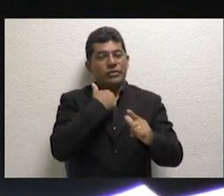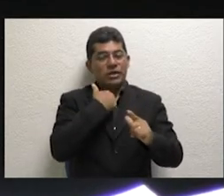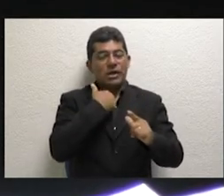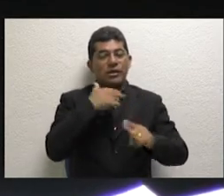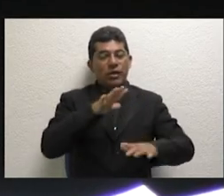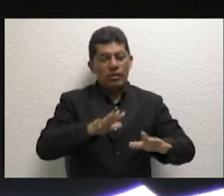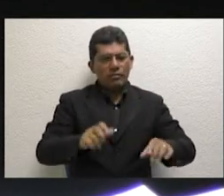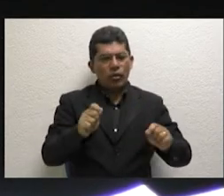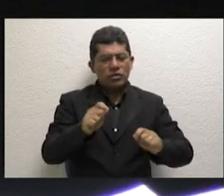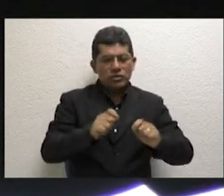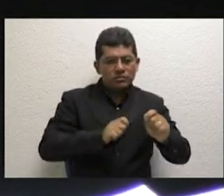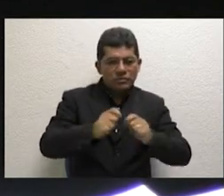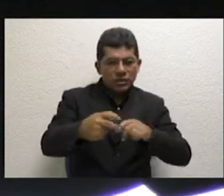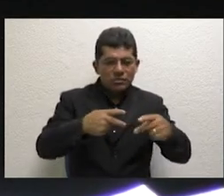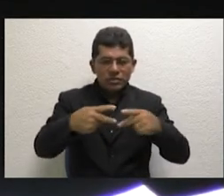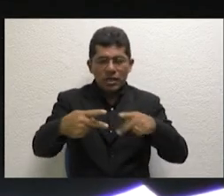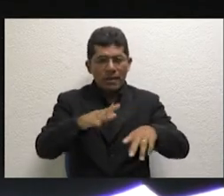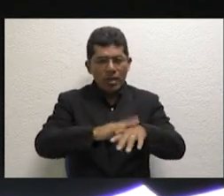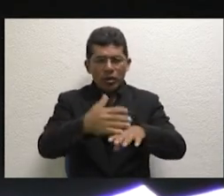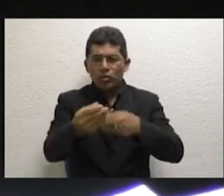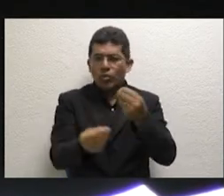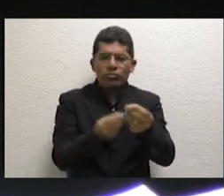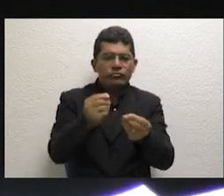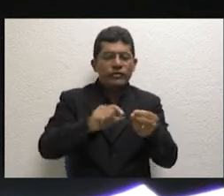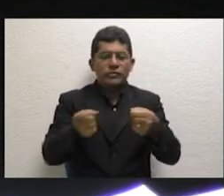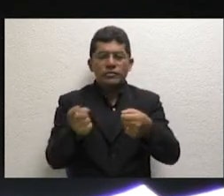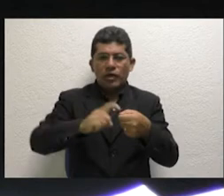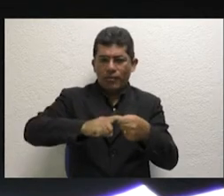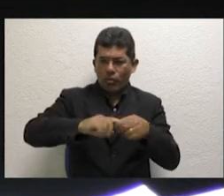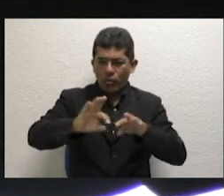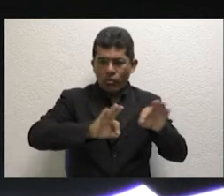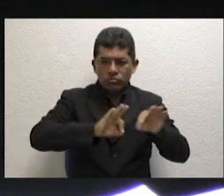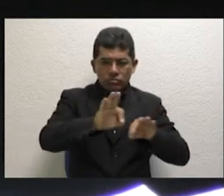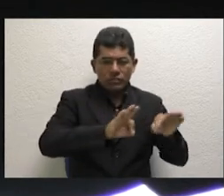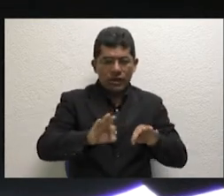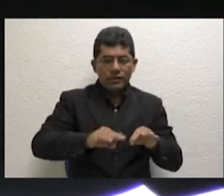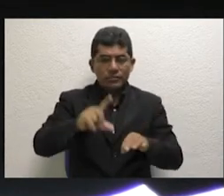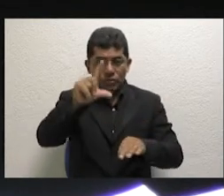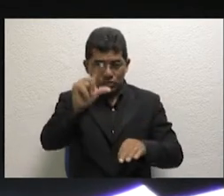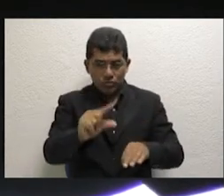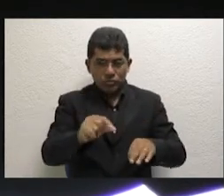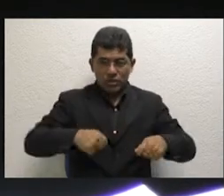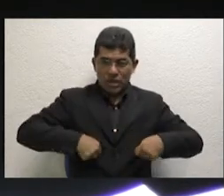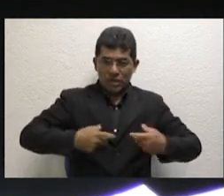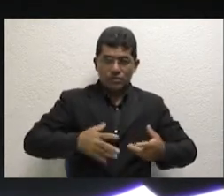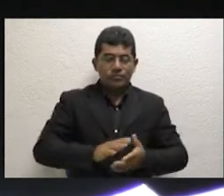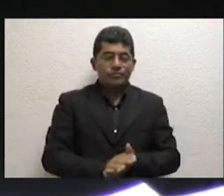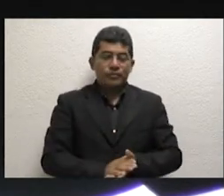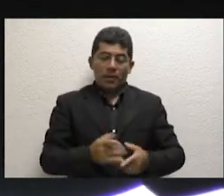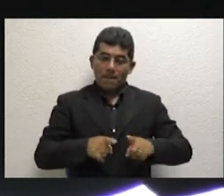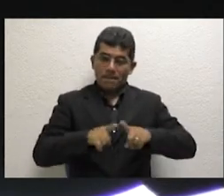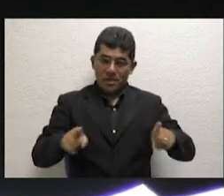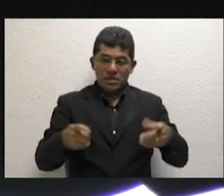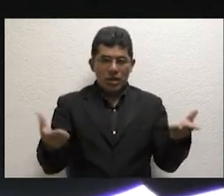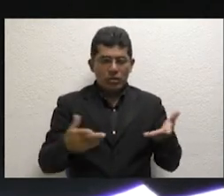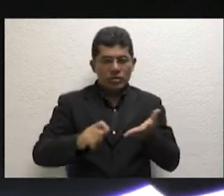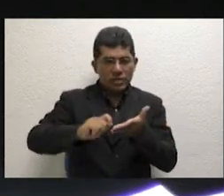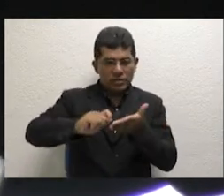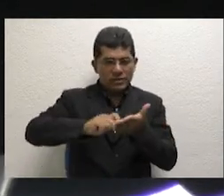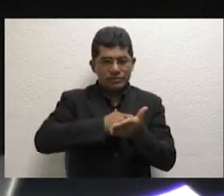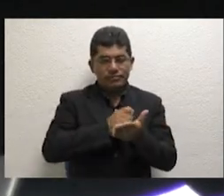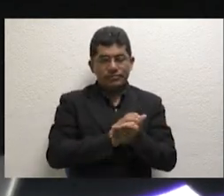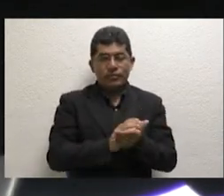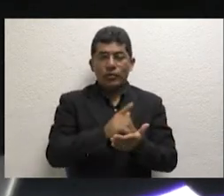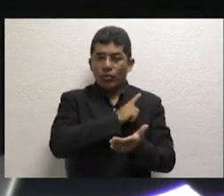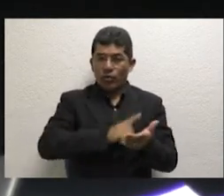da ultrapassagem da lei de responsabilidade fiscal esse ajuste para que